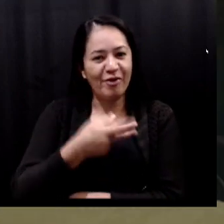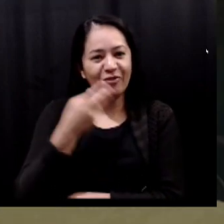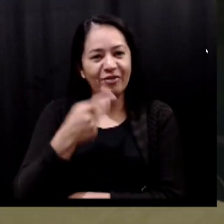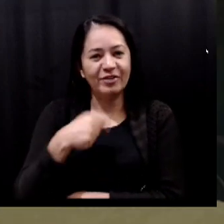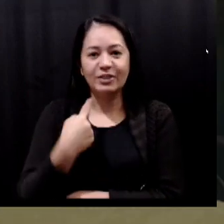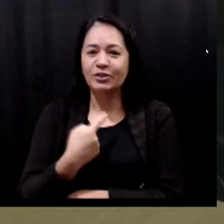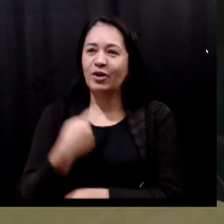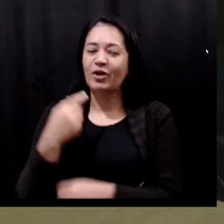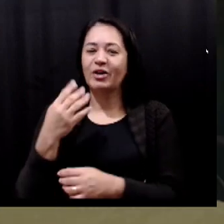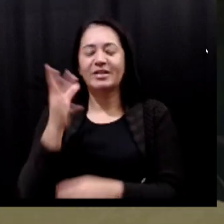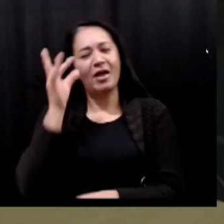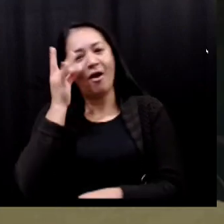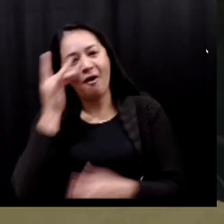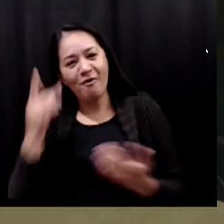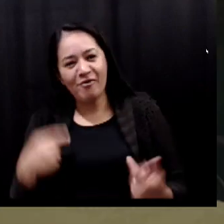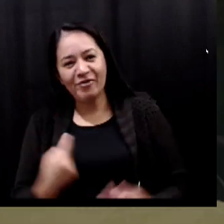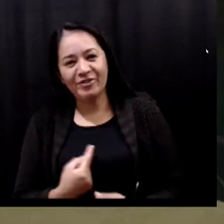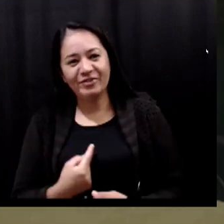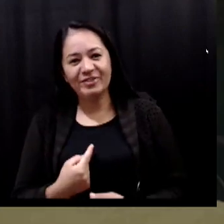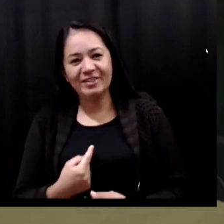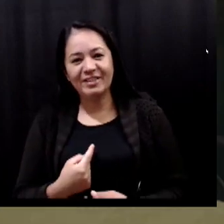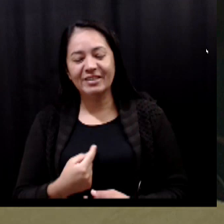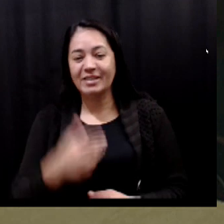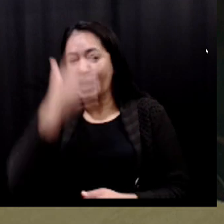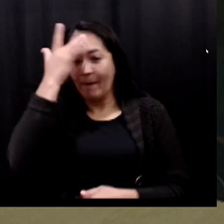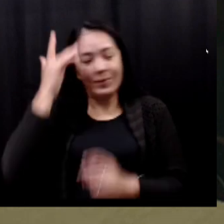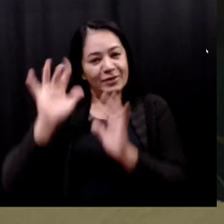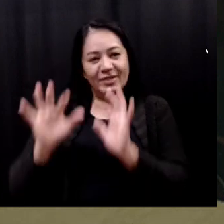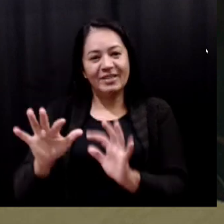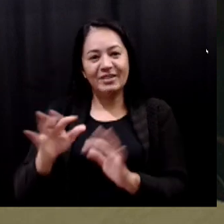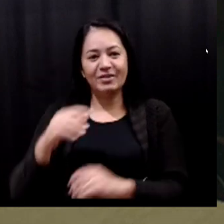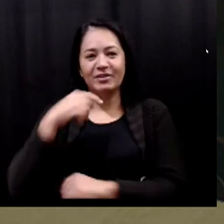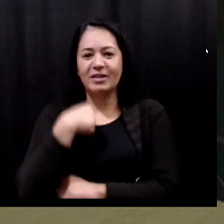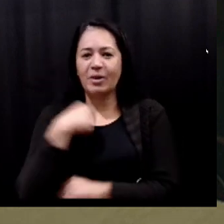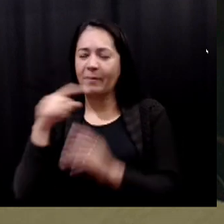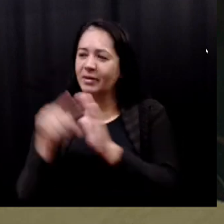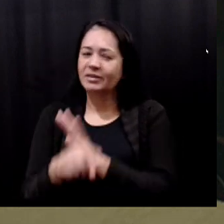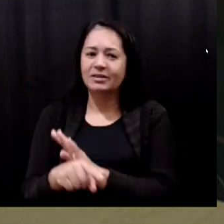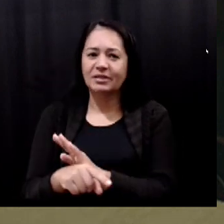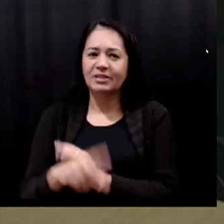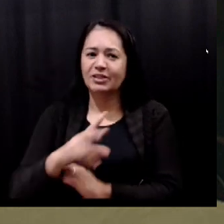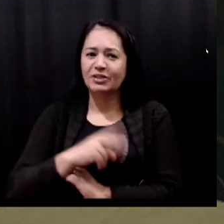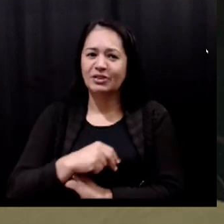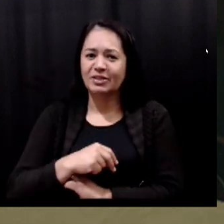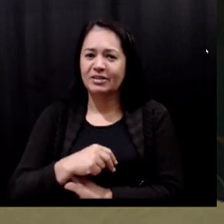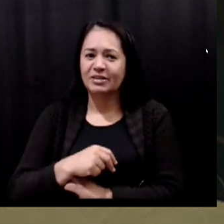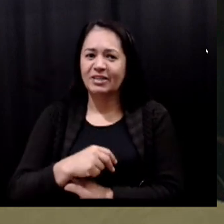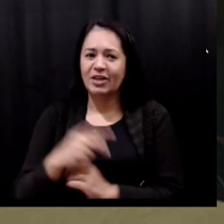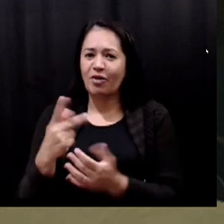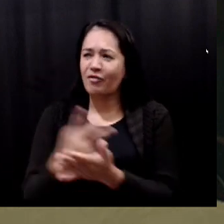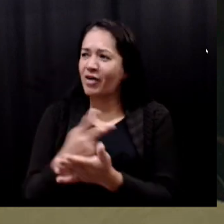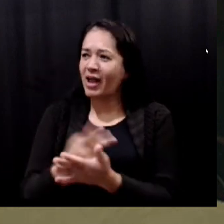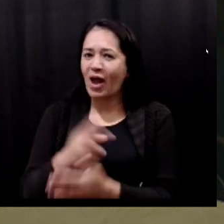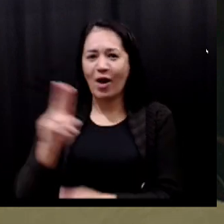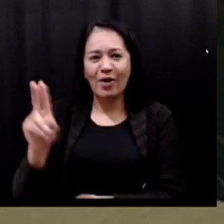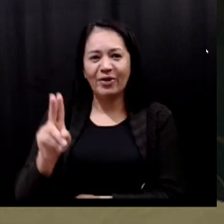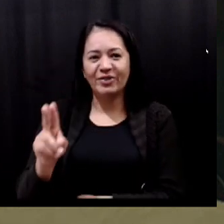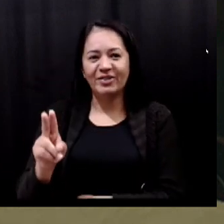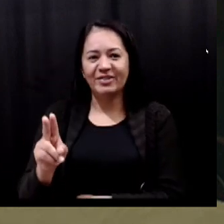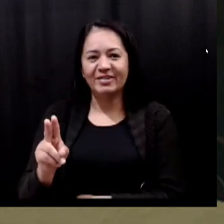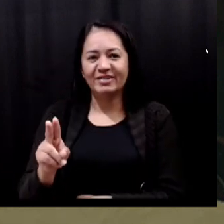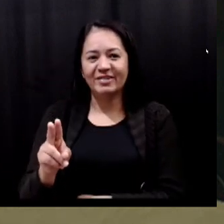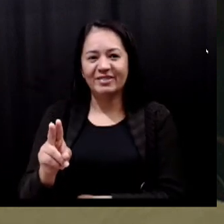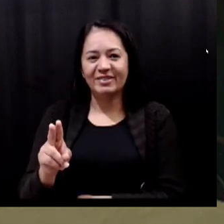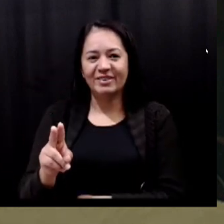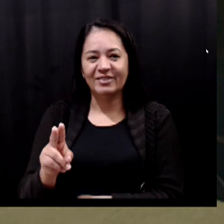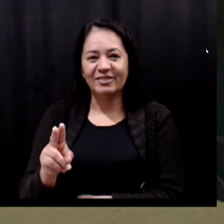né? E ser humano é assim mesmo. Eu perguntei para ela: nossa, será que eu não vou errar o seu sobrenome? Aí ela falou: olha, lembra de algo que